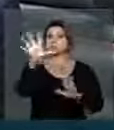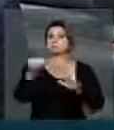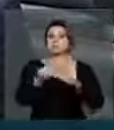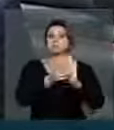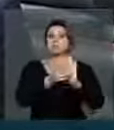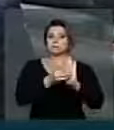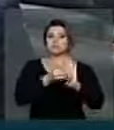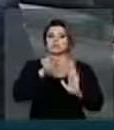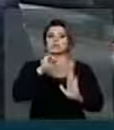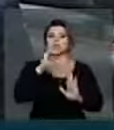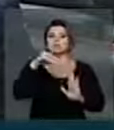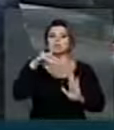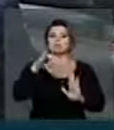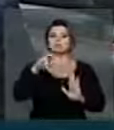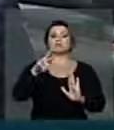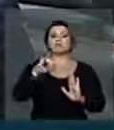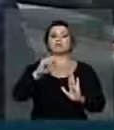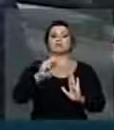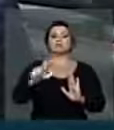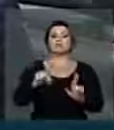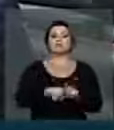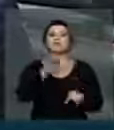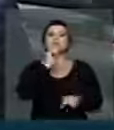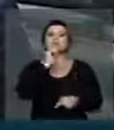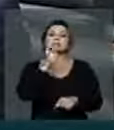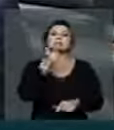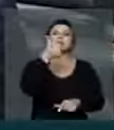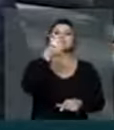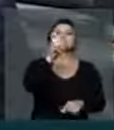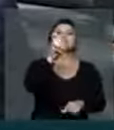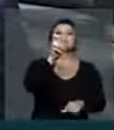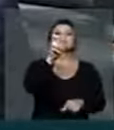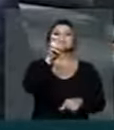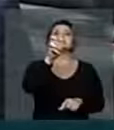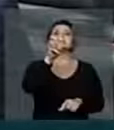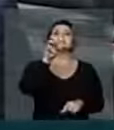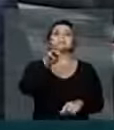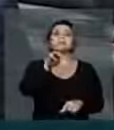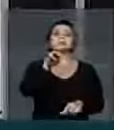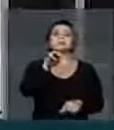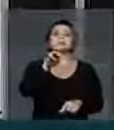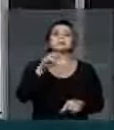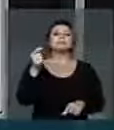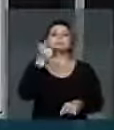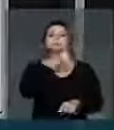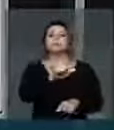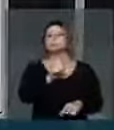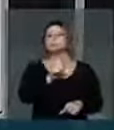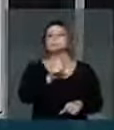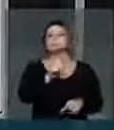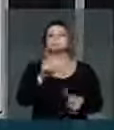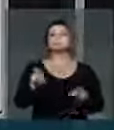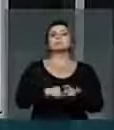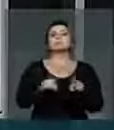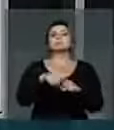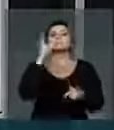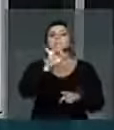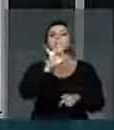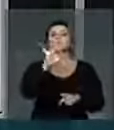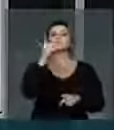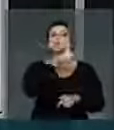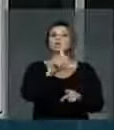sai parcialmente. No ano passado, 15 milhões, liberamos 5. Se não saem as emendas individuais, imagine, Vossa